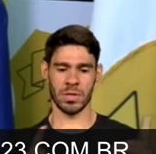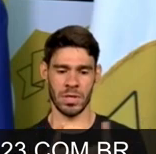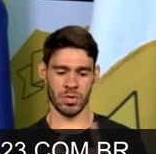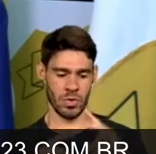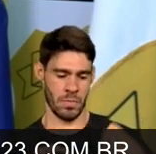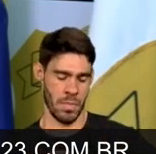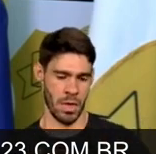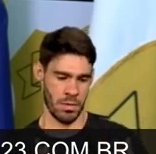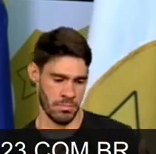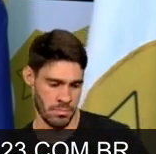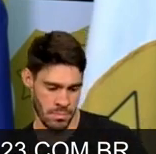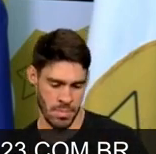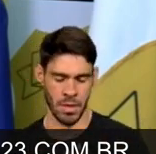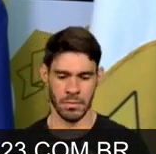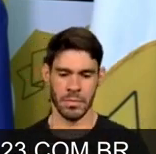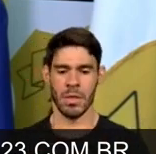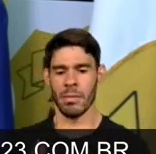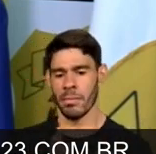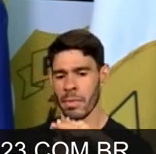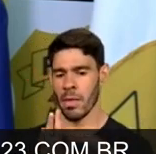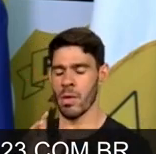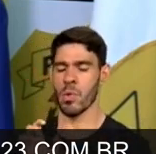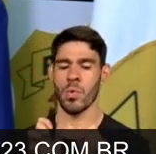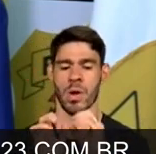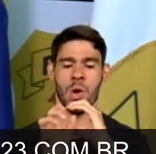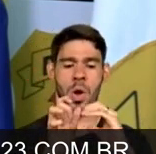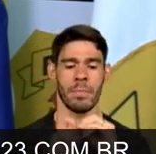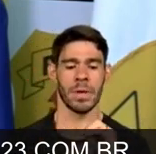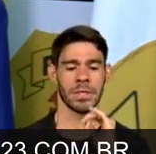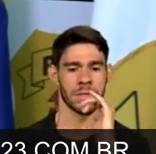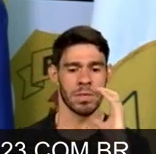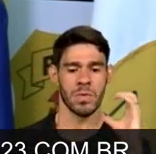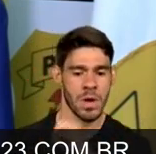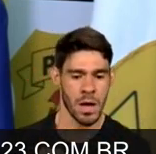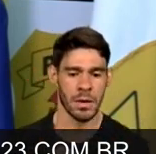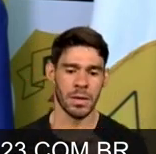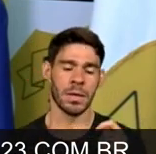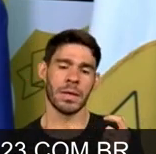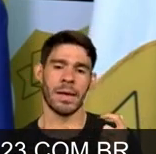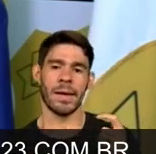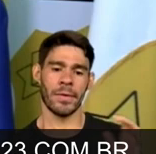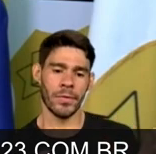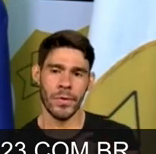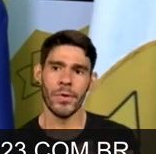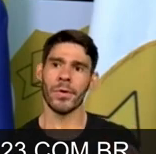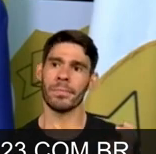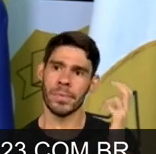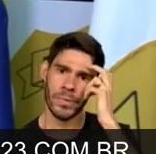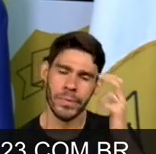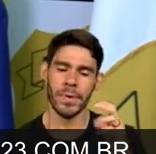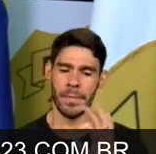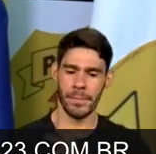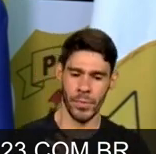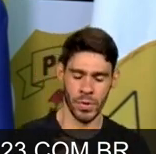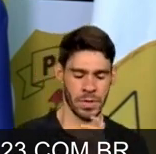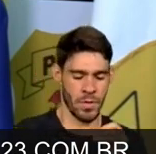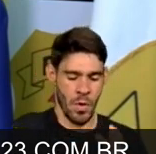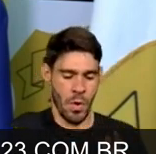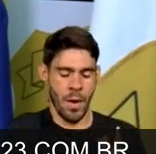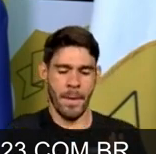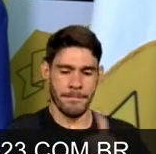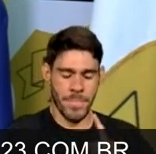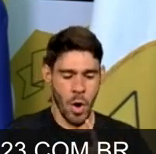e ágil. Uma coisa que está no protocolo é a comunicação imediata, por exemplo, da inteligência da Polícia Civil, que a gente pode fazer um monitoramento, por exemplo,